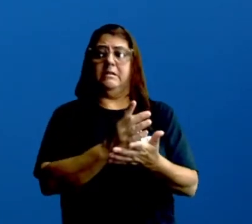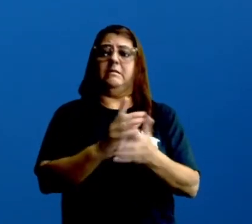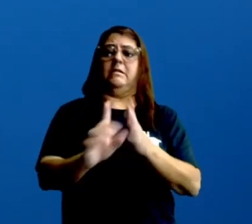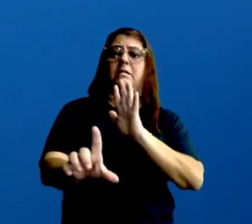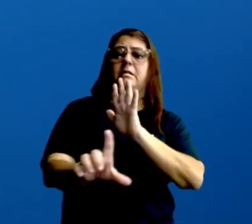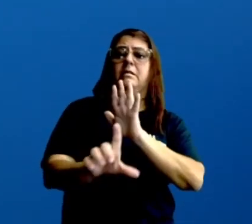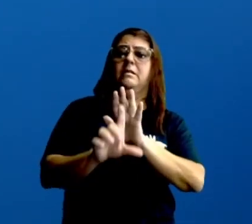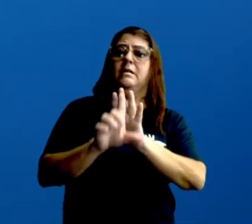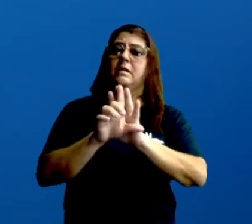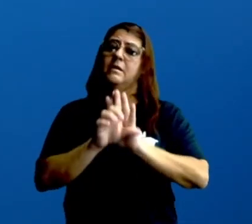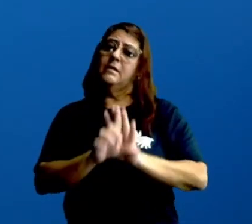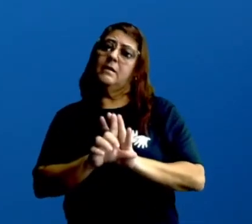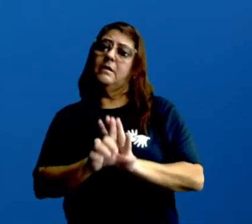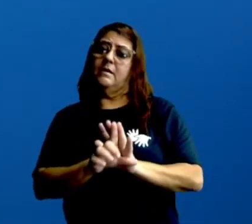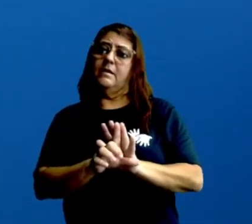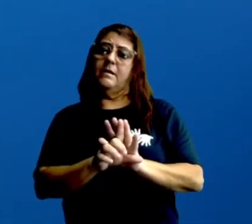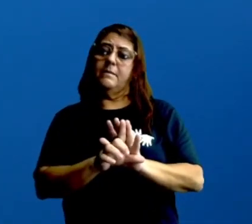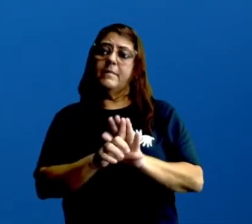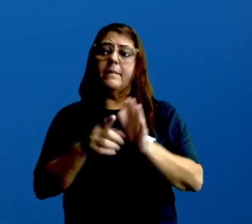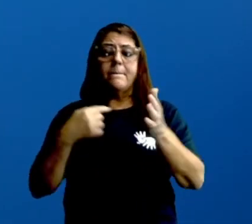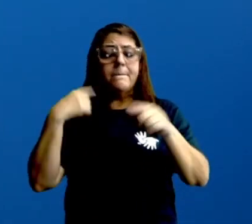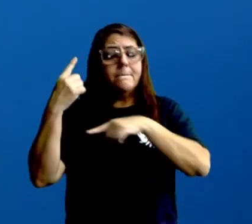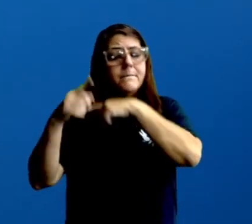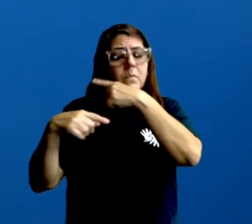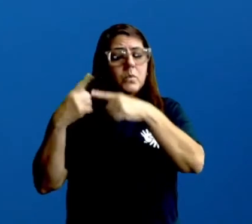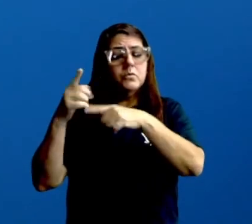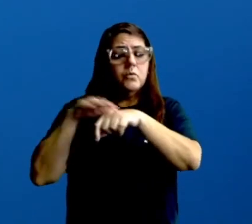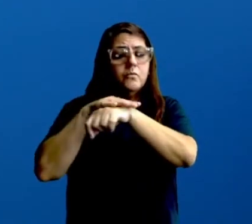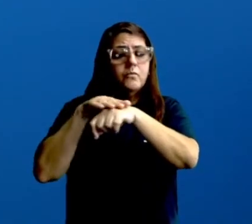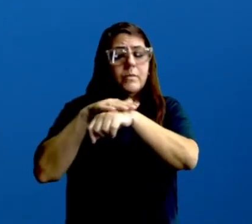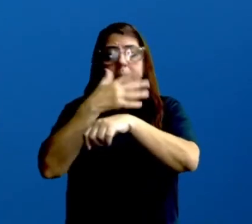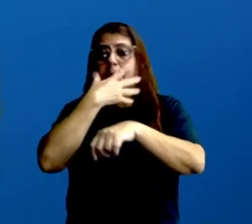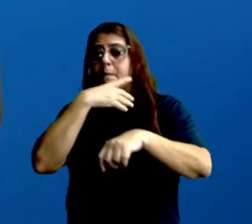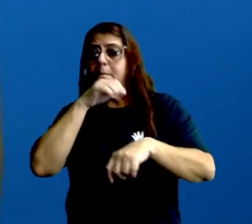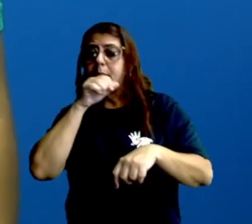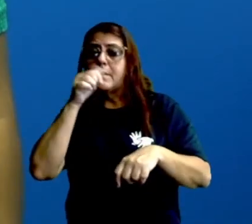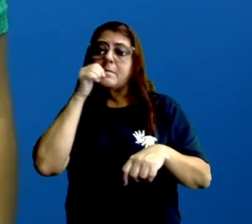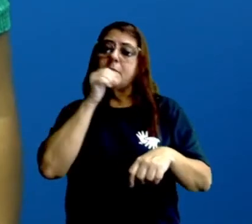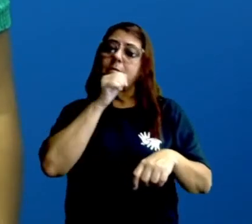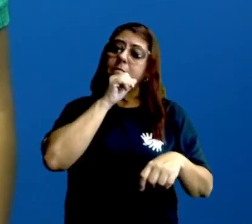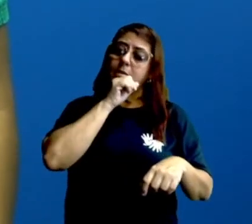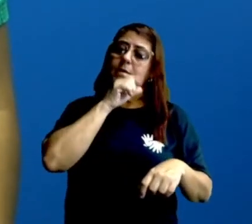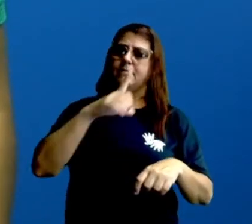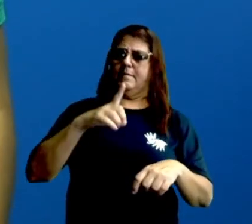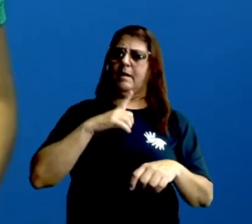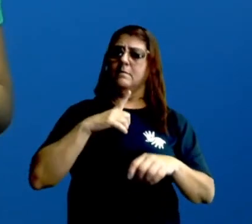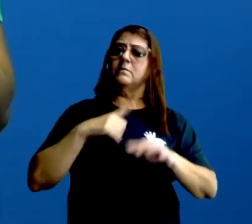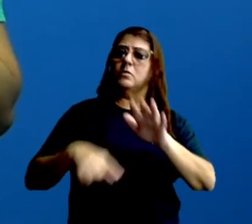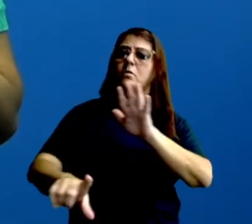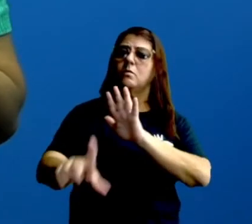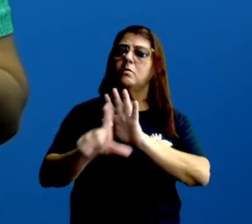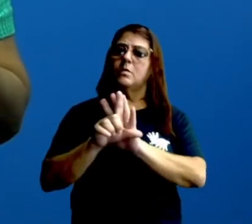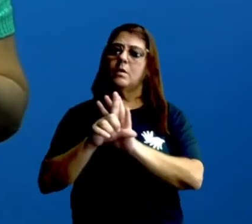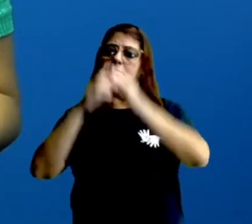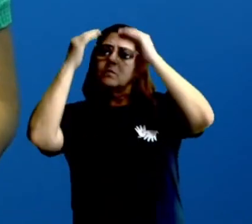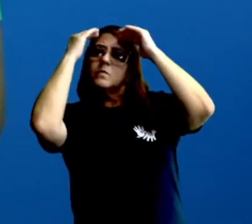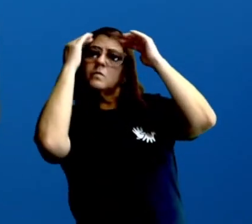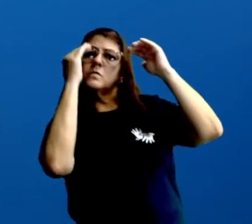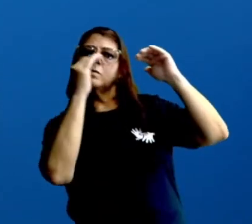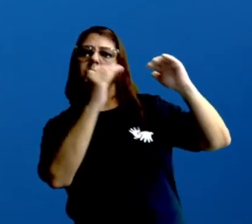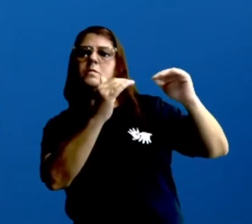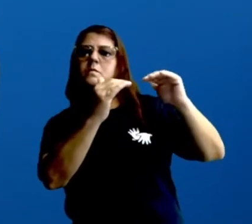Nós temos uma lei e depois você pega direitinho a mãe de vocês e o pai de vocês assistir a tia que é uma leem Leia aquilo que a gente deve